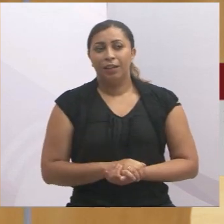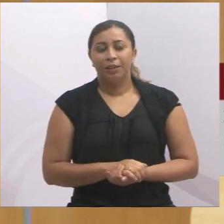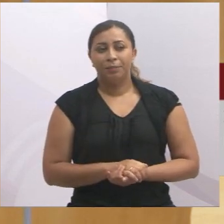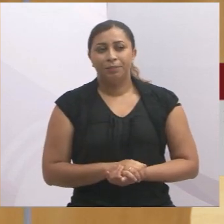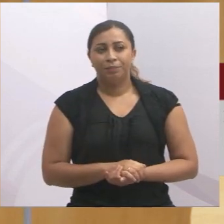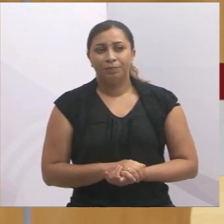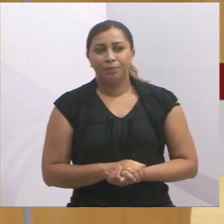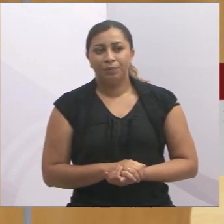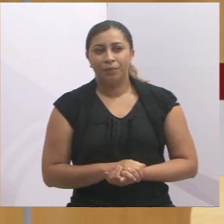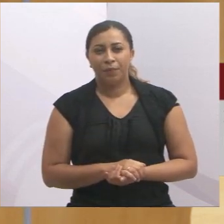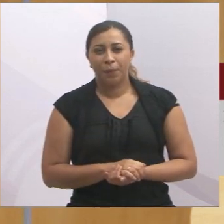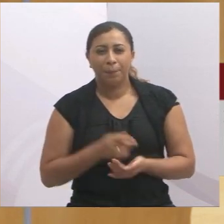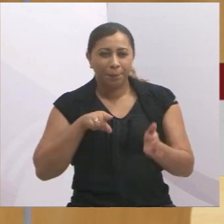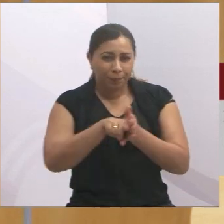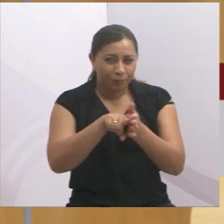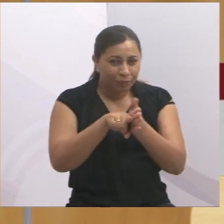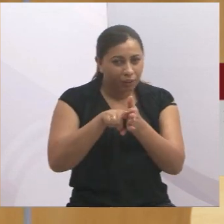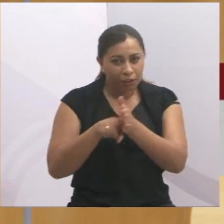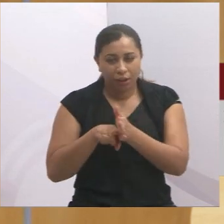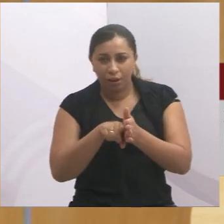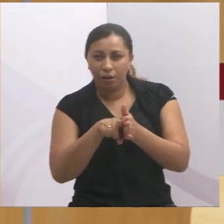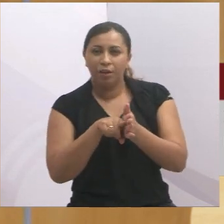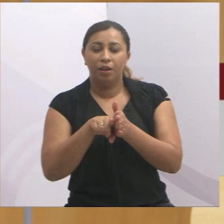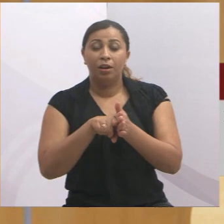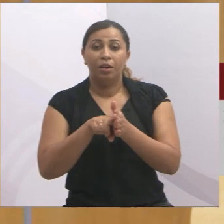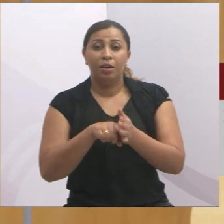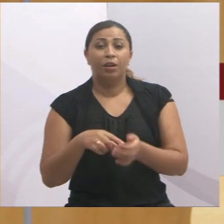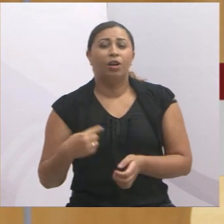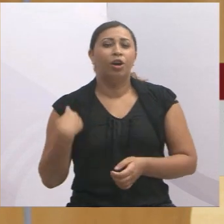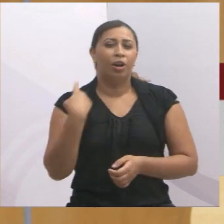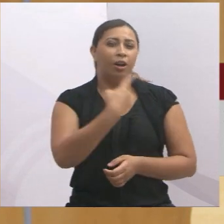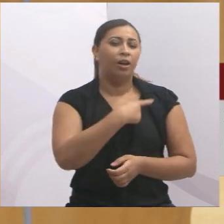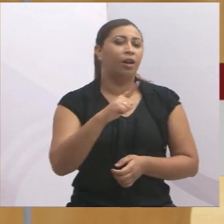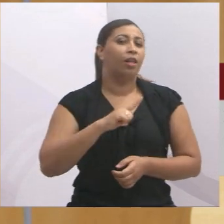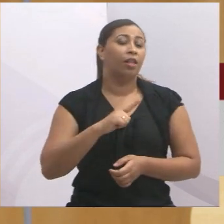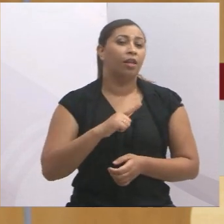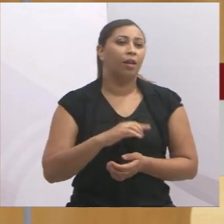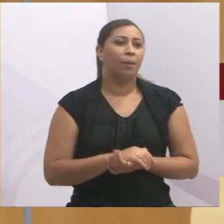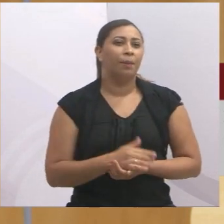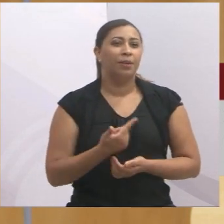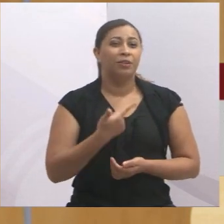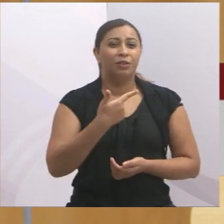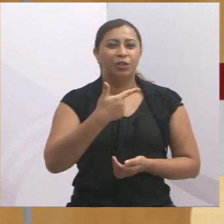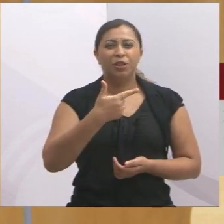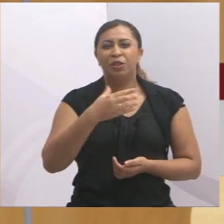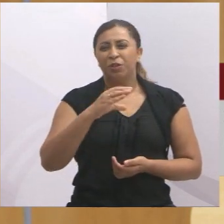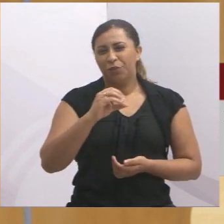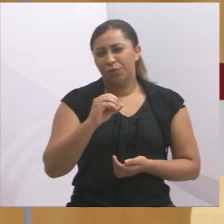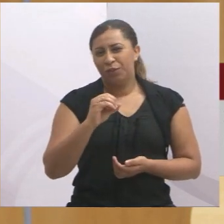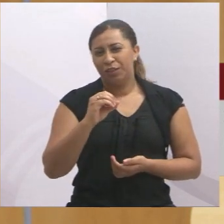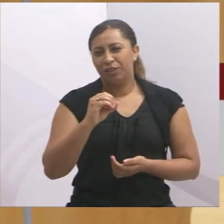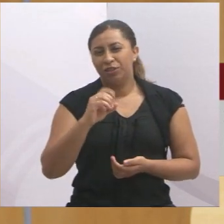eu tive fazendo um levantamento, nós temos 20 datas